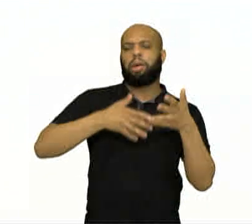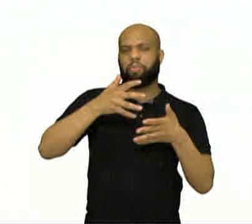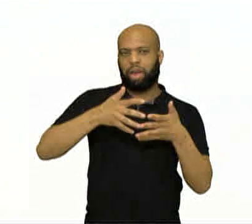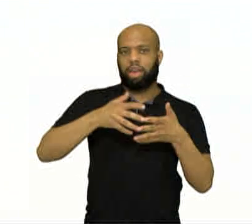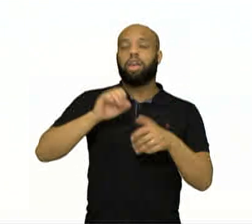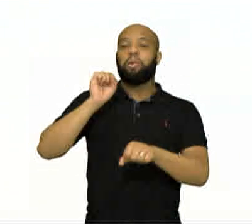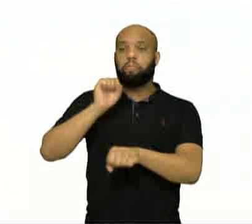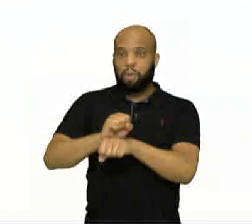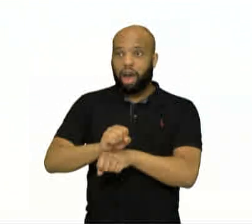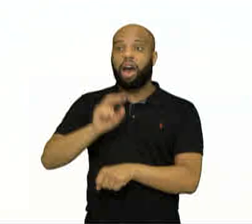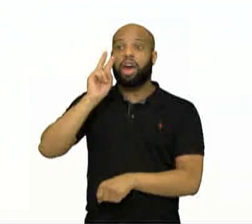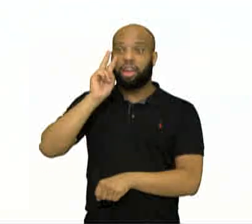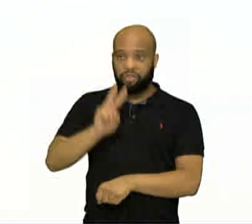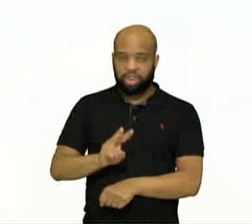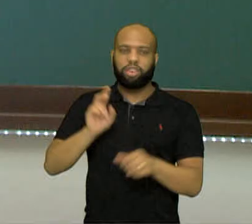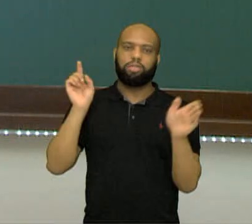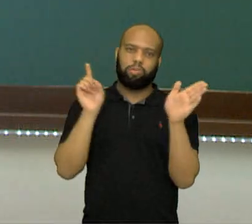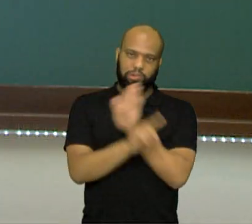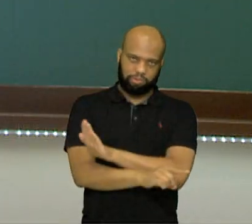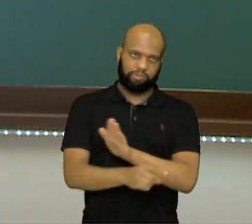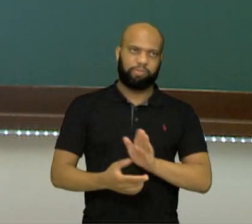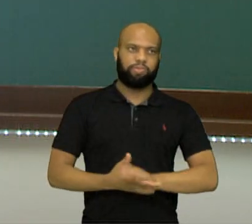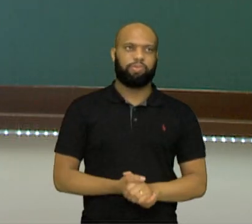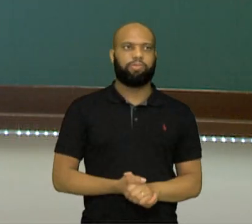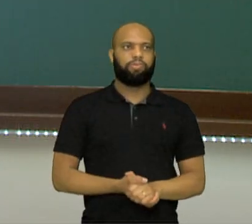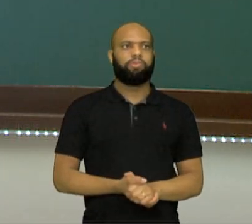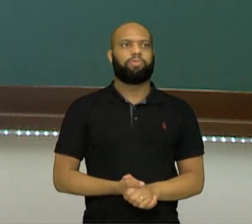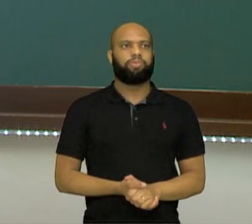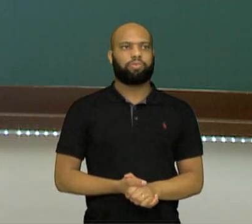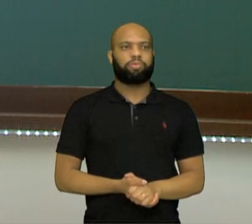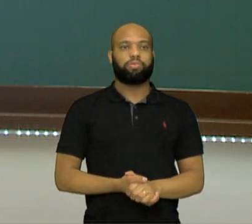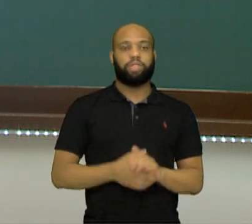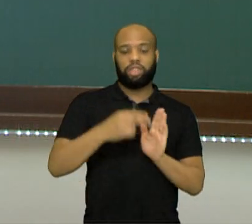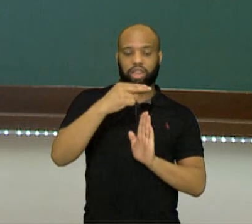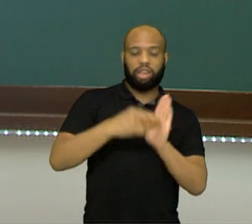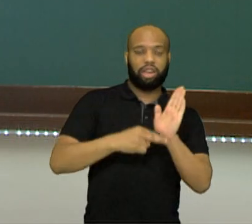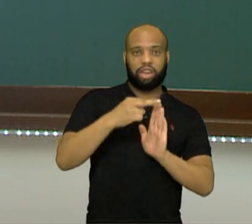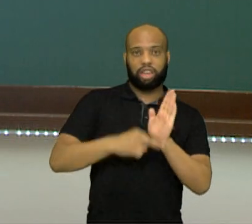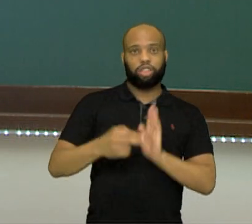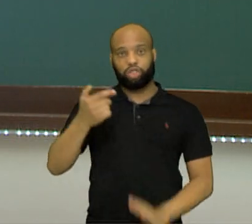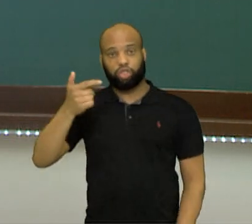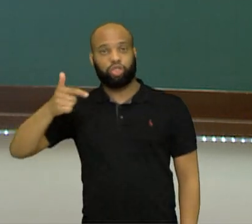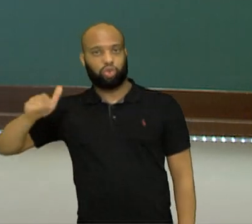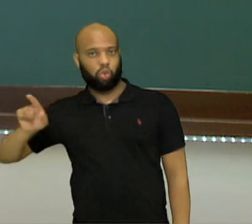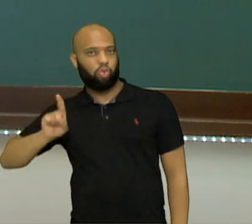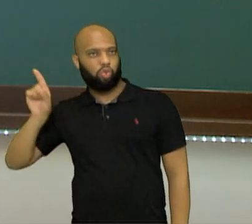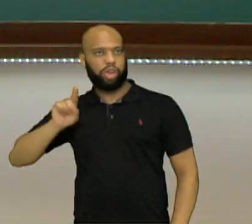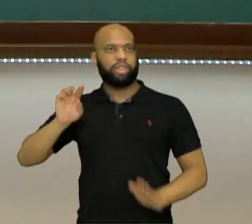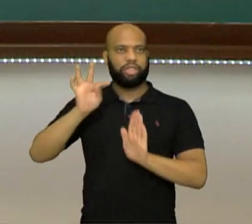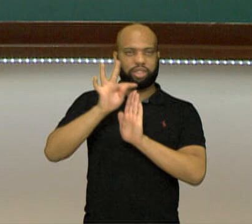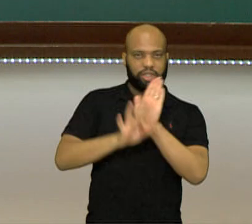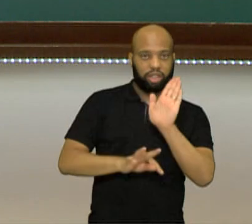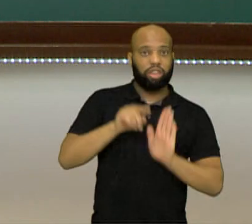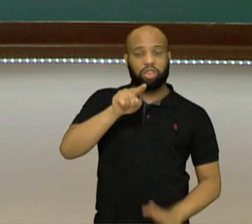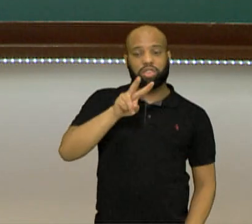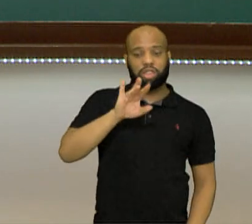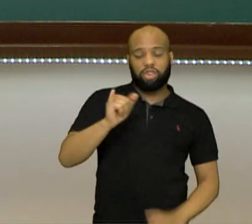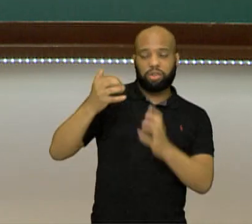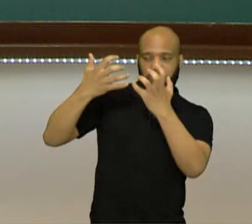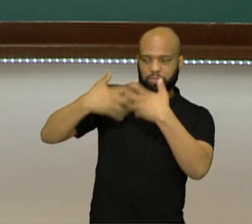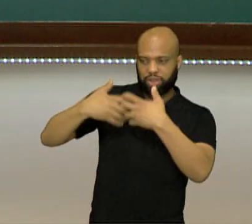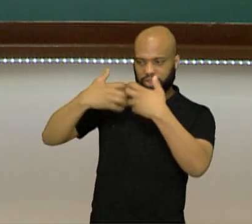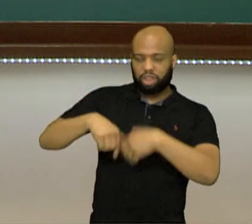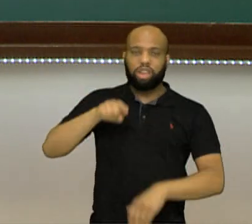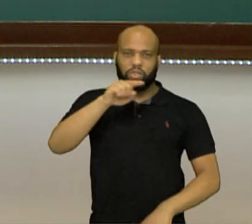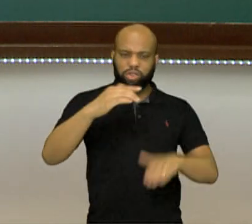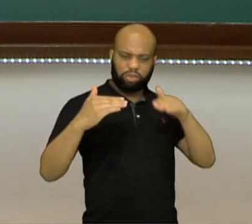escute, pergunte. Boa, né? Vamos lá. Releia o artigo Fale Menos e Ouça Mais e pense. Você